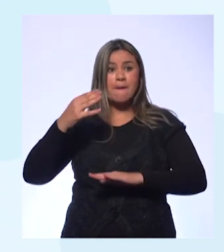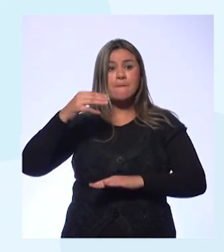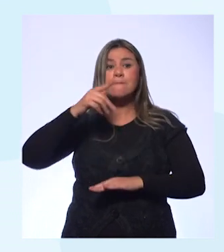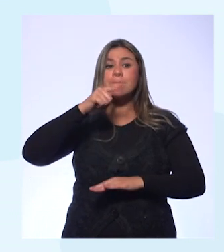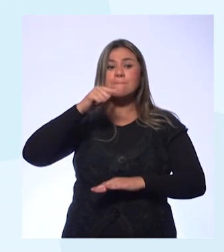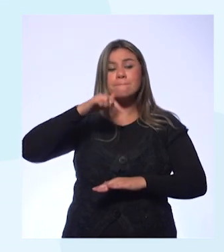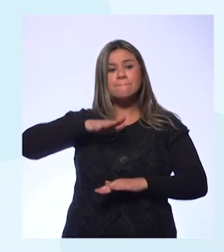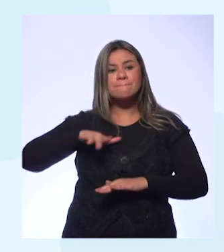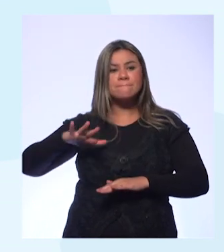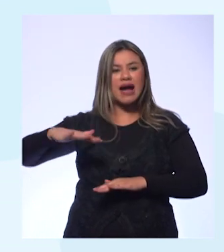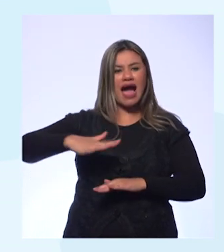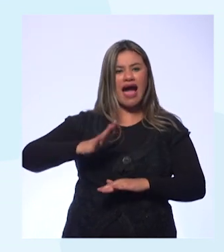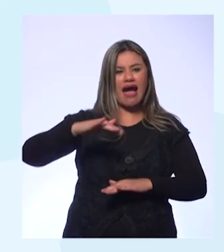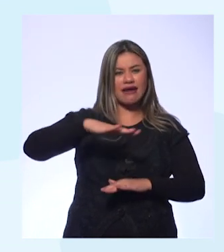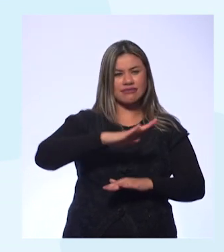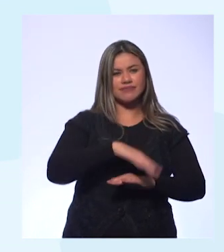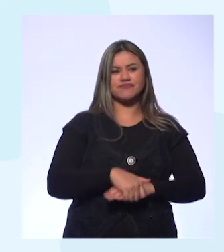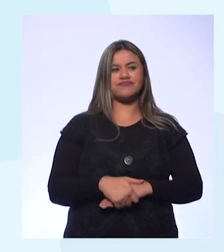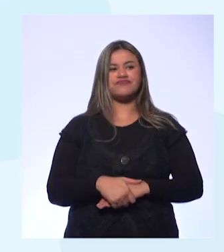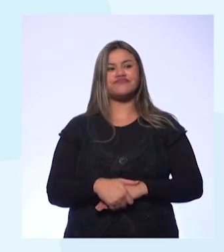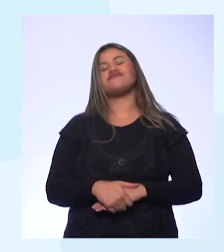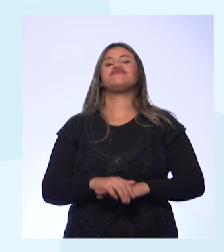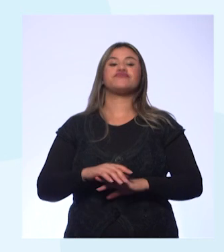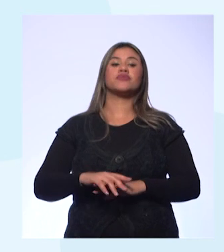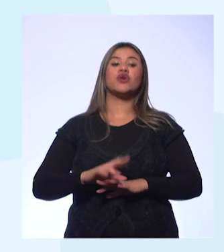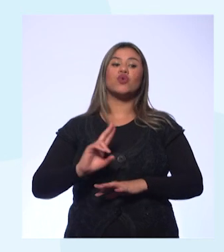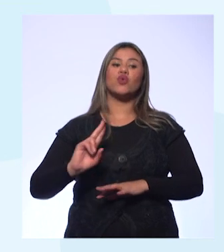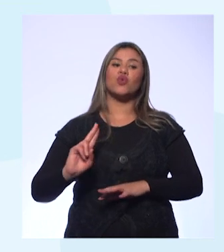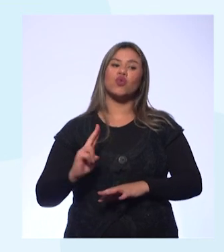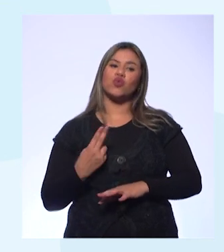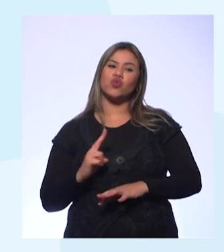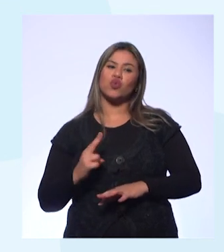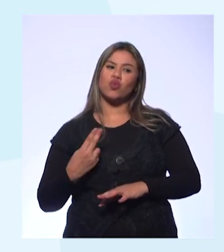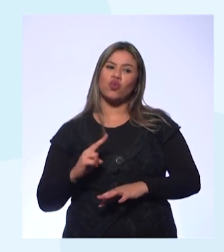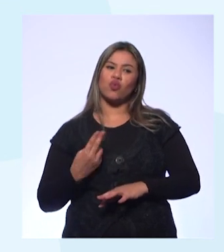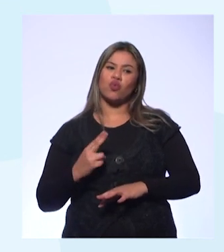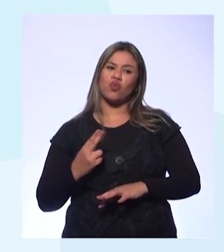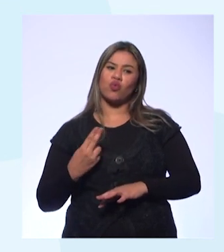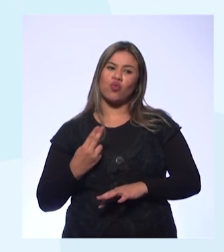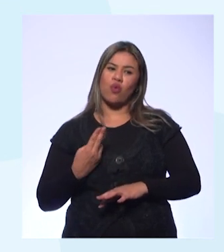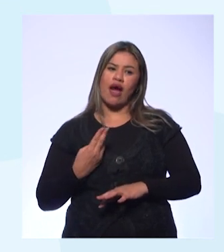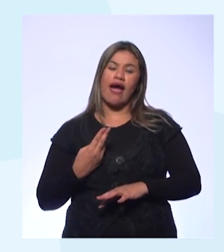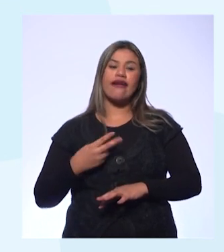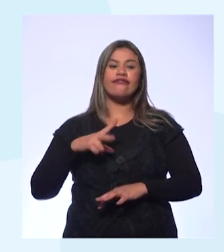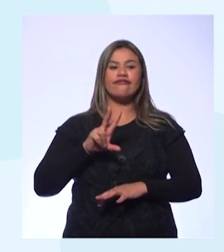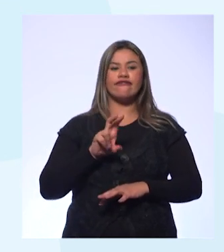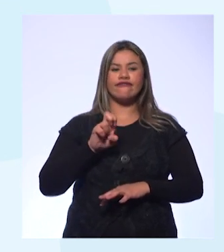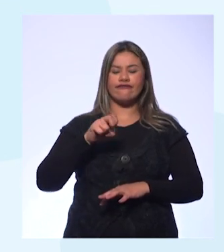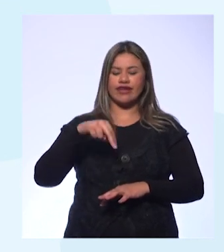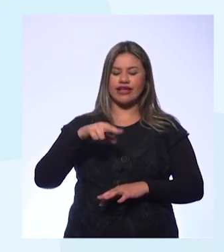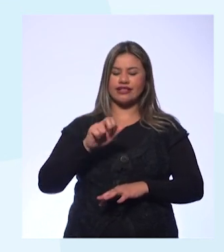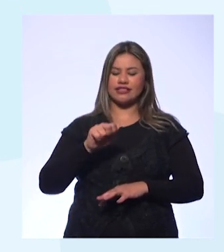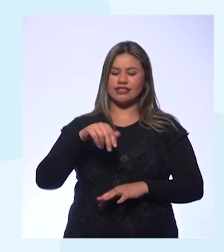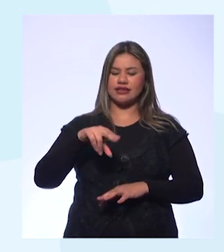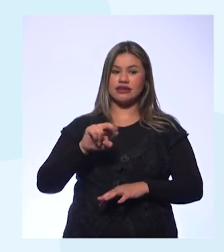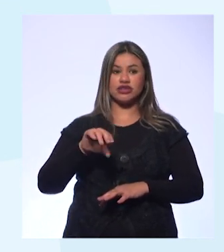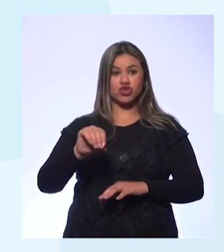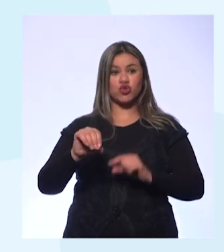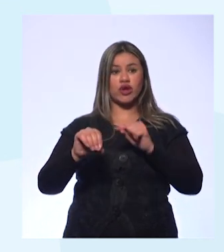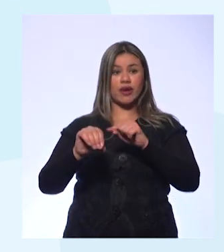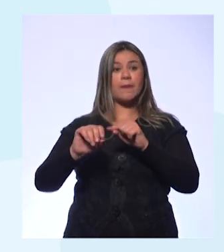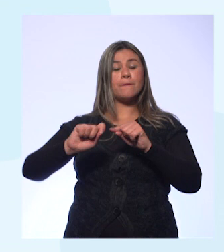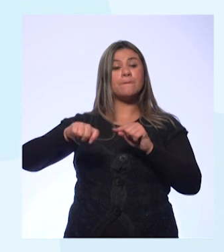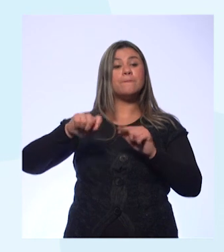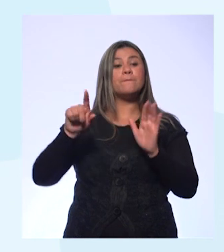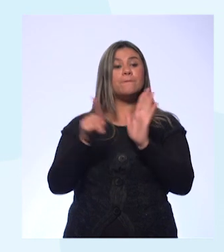Uruguai em Venâncio Aires desculpem Venâncio Flores ele é um Colorado ele organizam levante